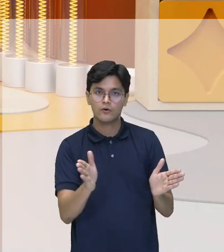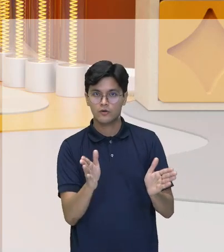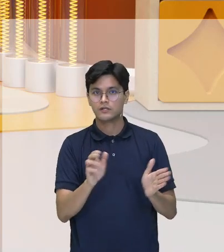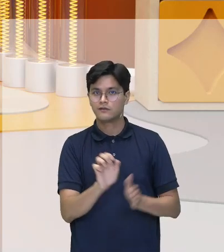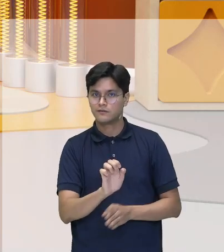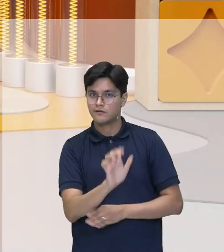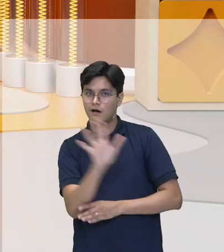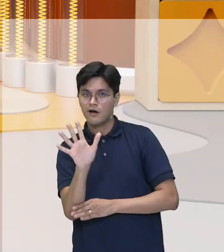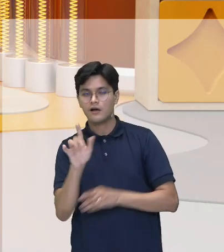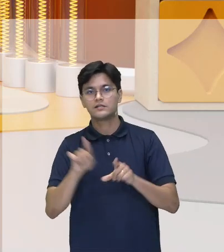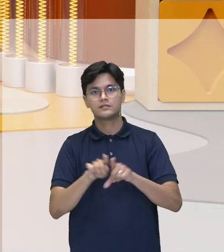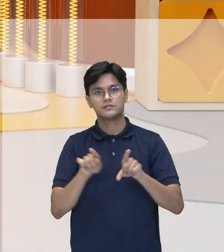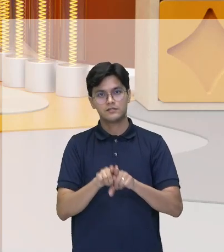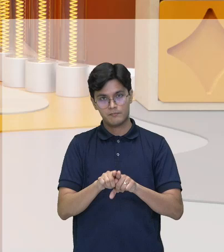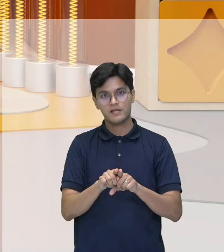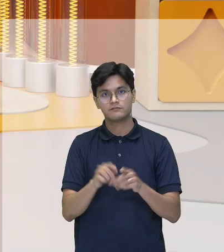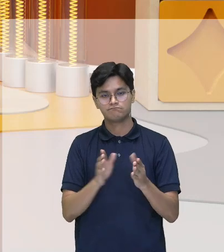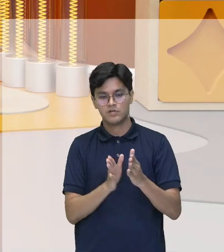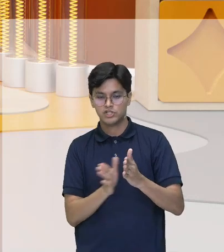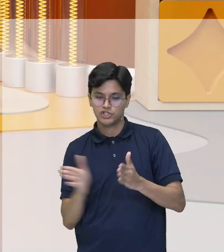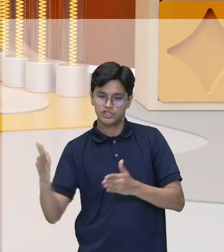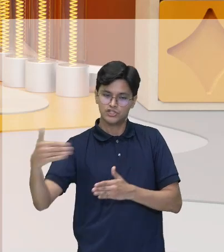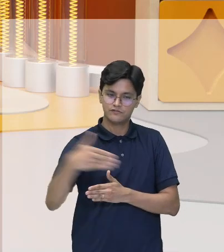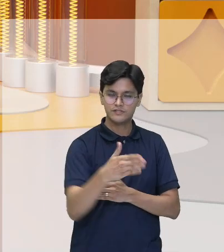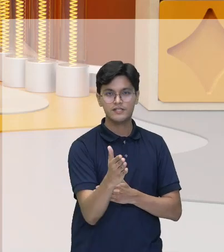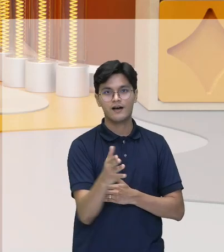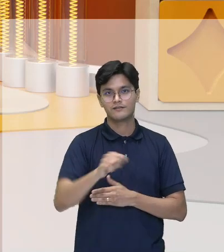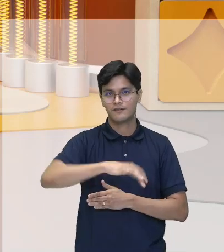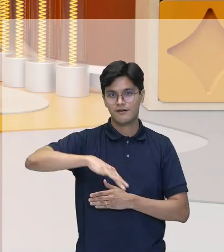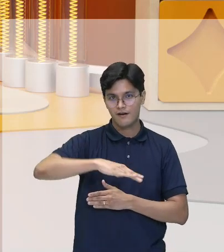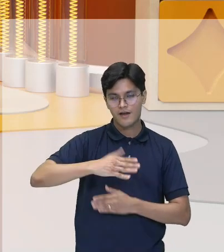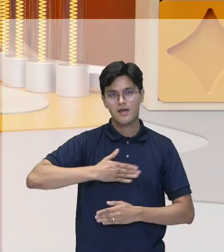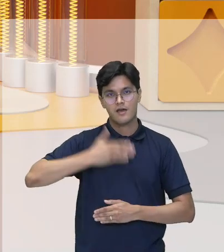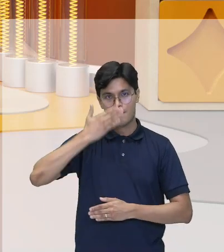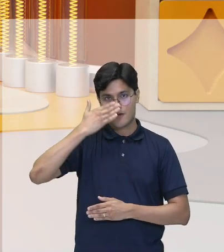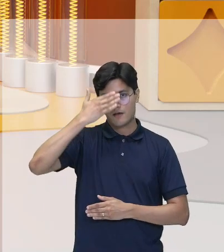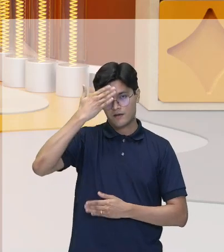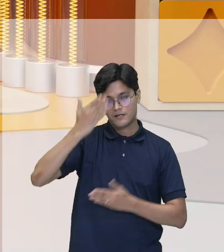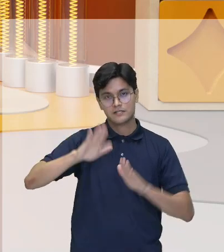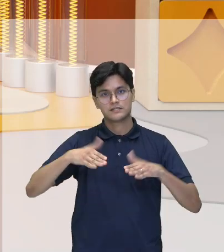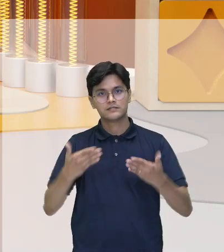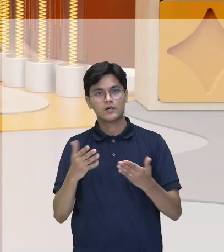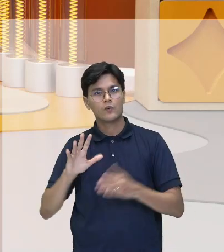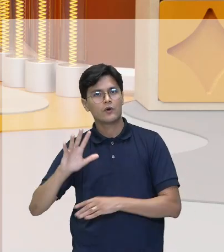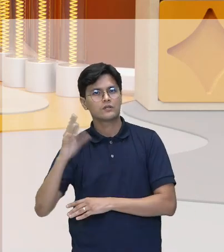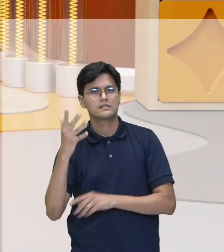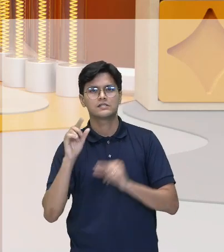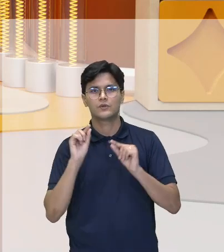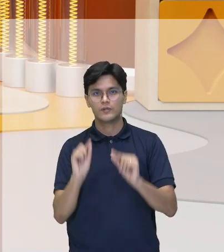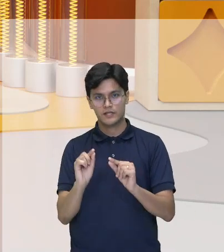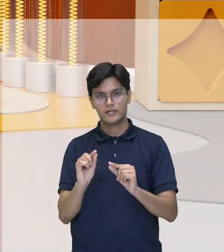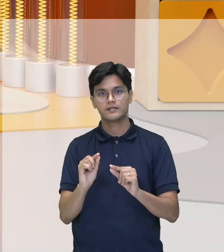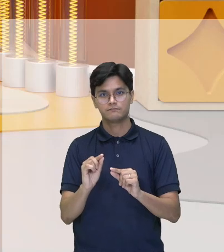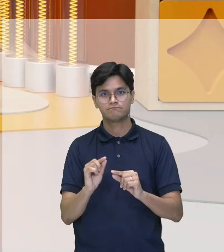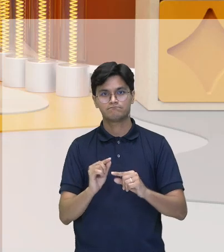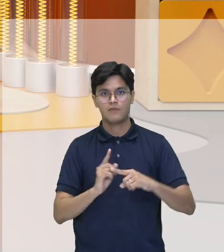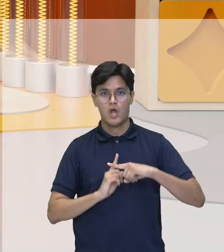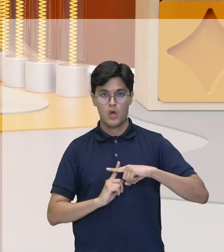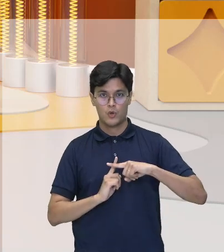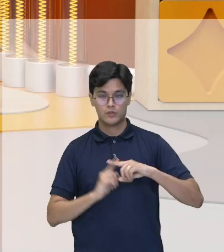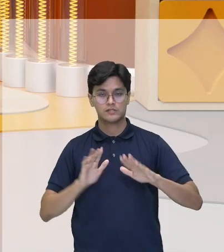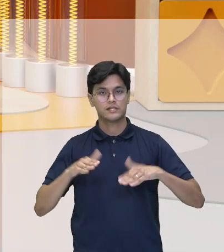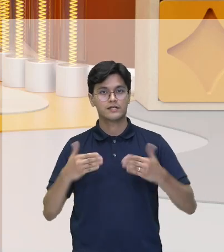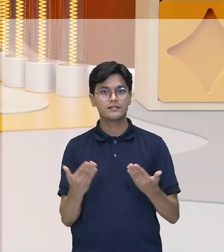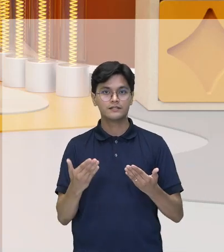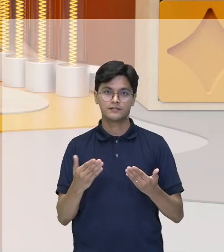absoluto. Não havia nenhuma carta magna, nenhuma legislação, nenhum parlamento que limitasse o poder do